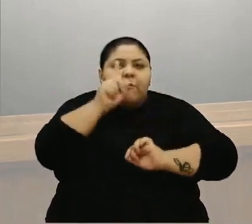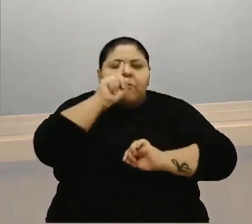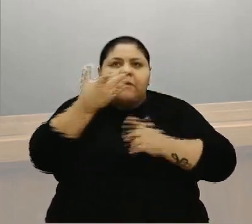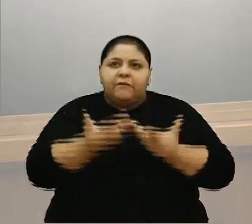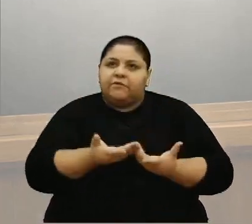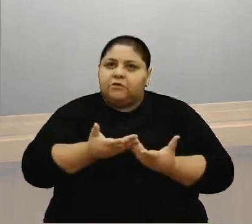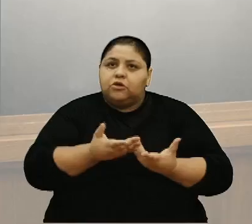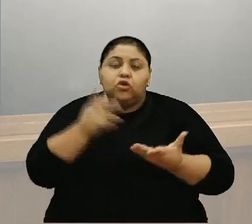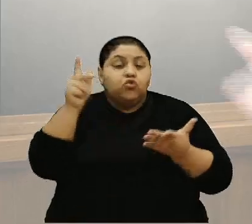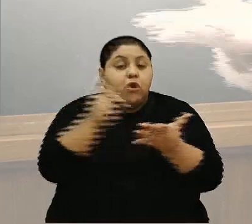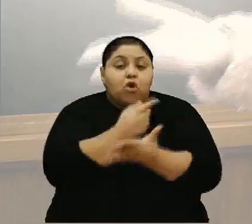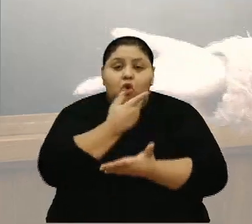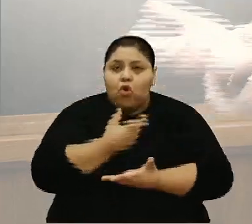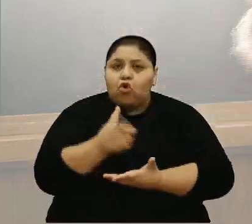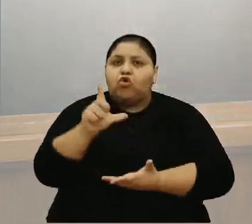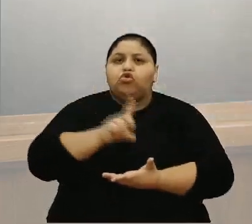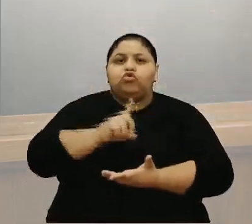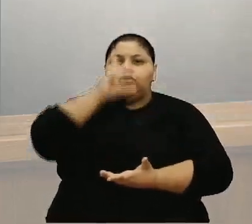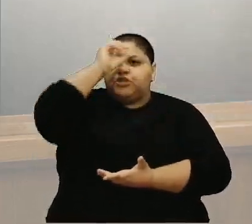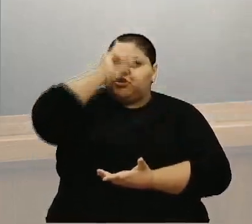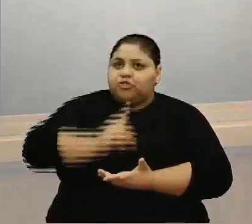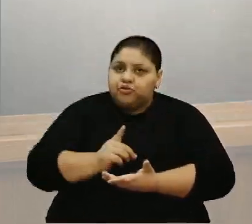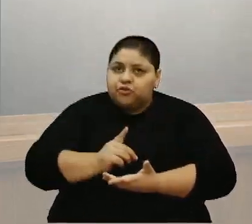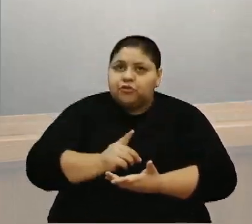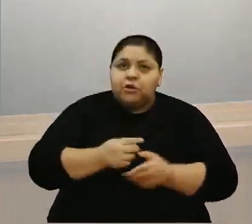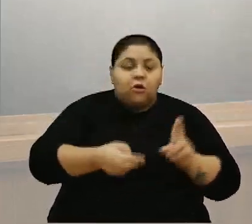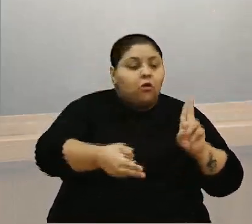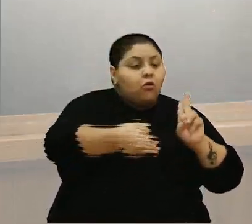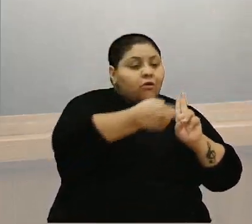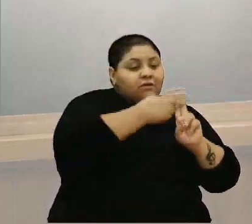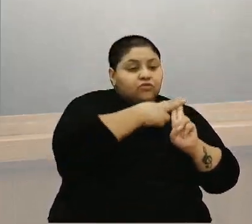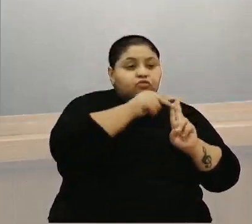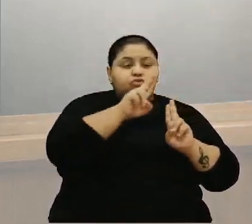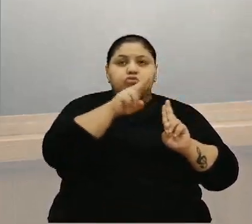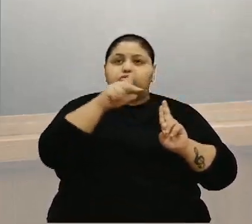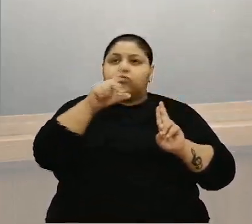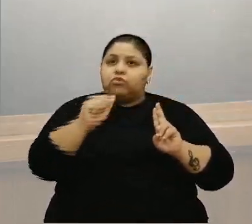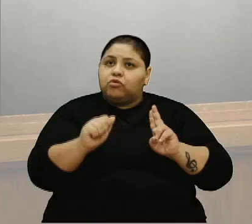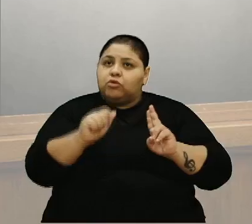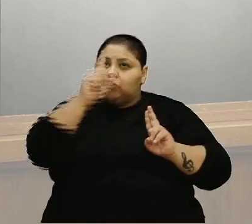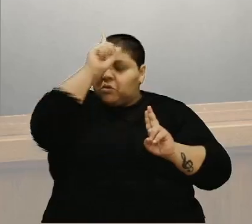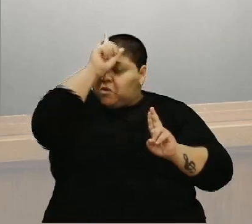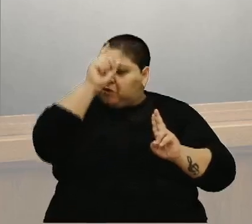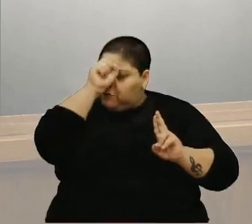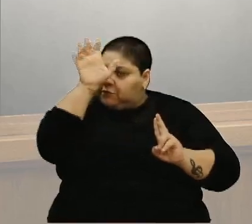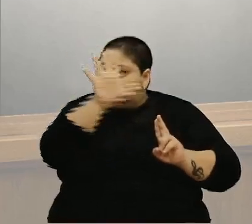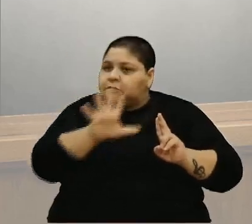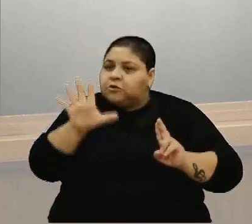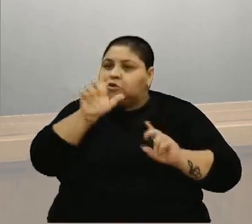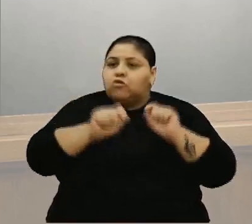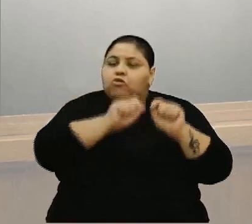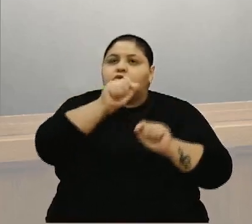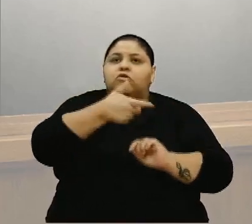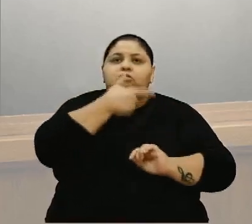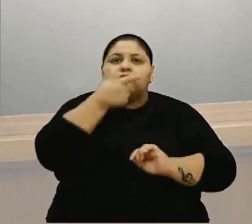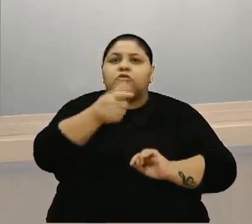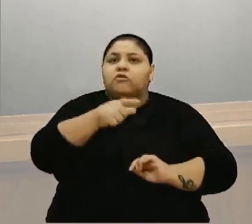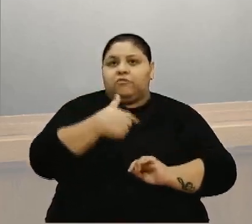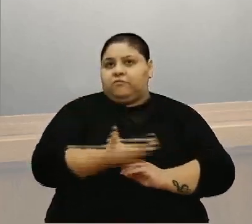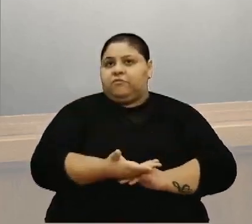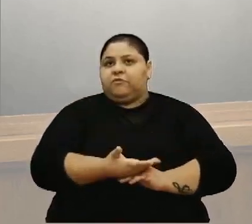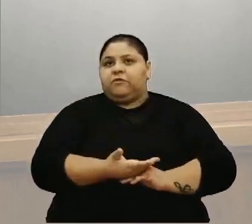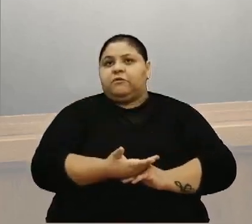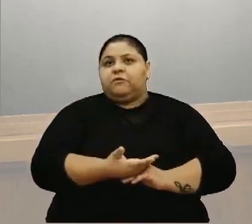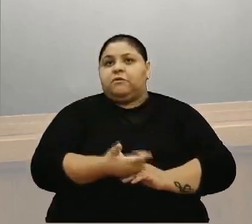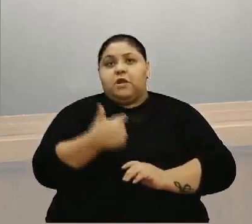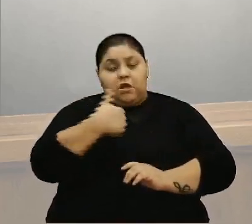Tu errou, tu tinha direito ao SUS, à UPA, ao Hospital Geral? O que tu diz? Eu digo isso, eu